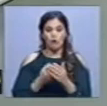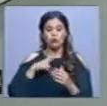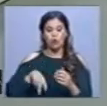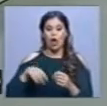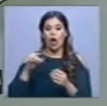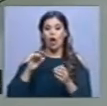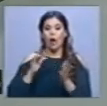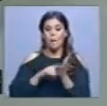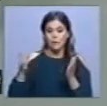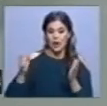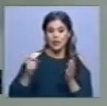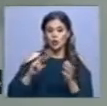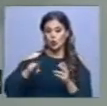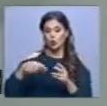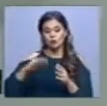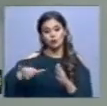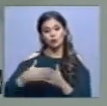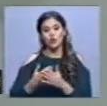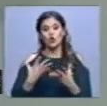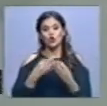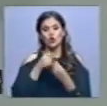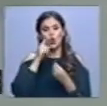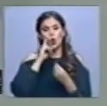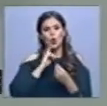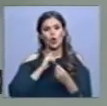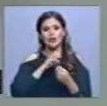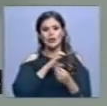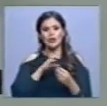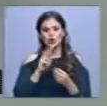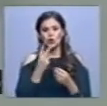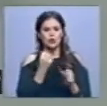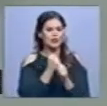nestas 2 primeiras propostas juntou 2 cientistas notáveis que trabalham nos Estados